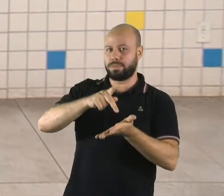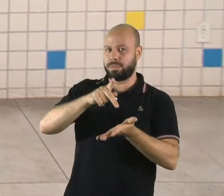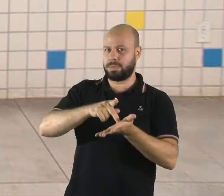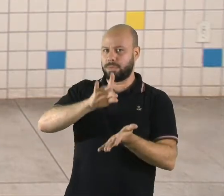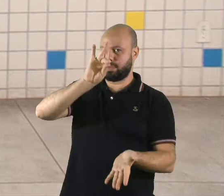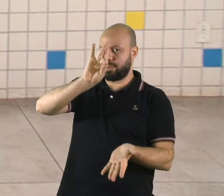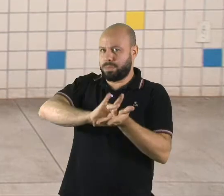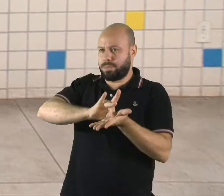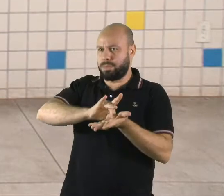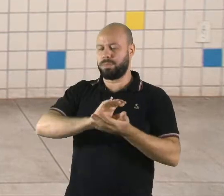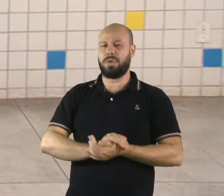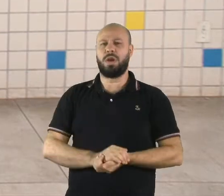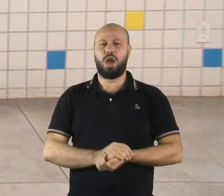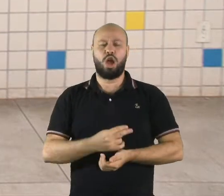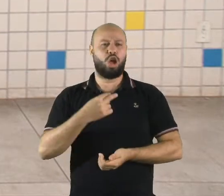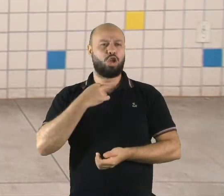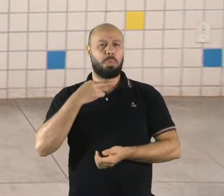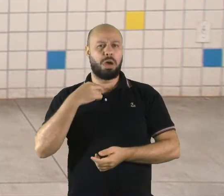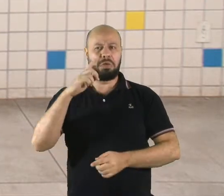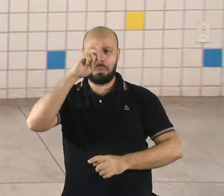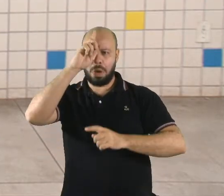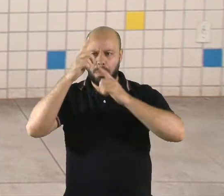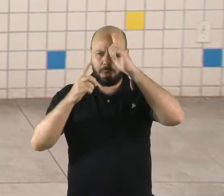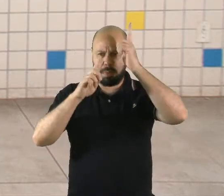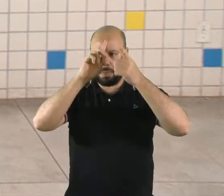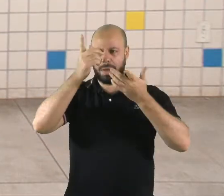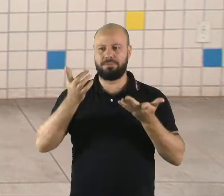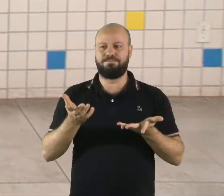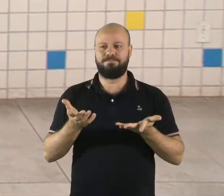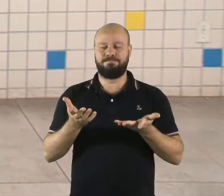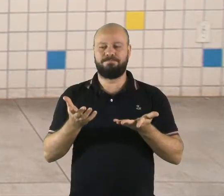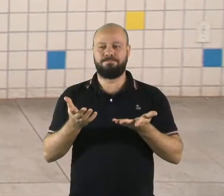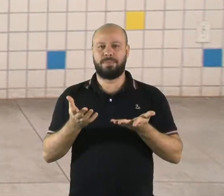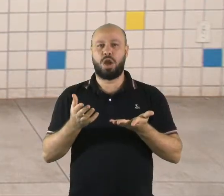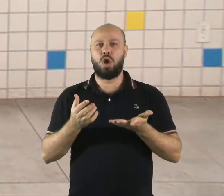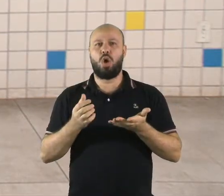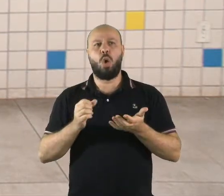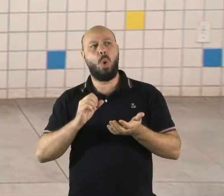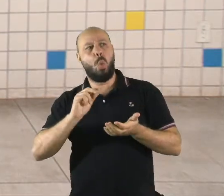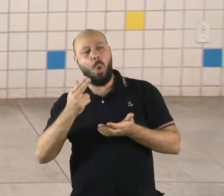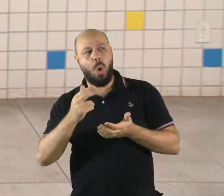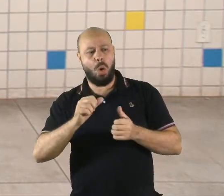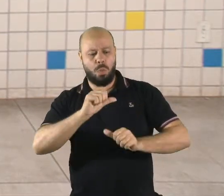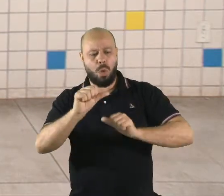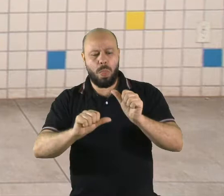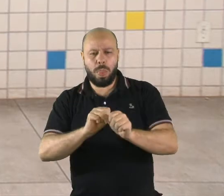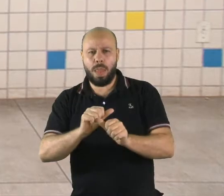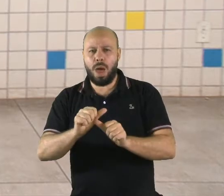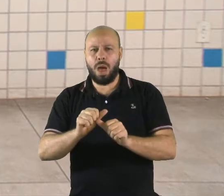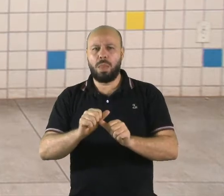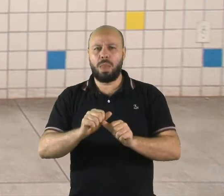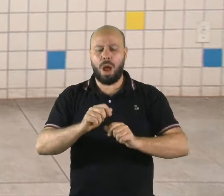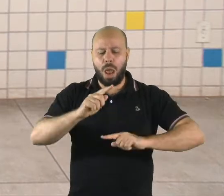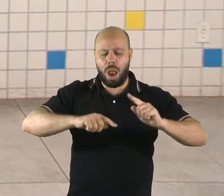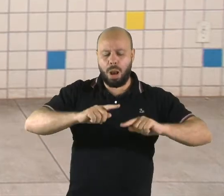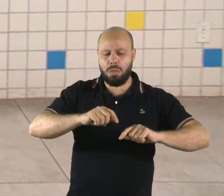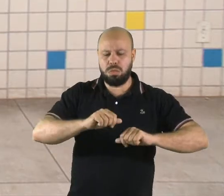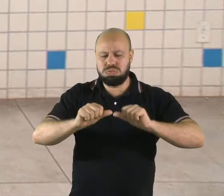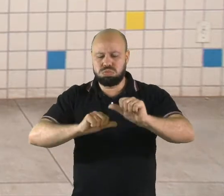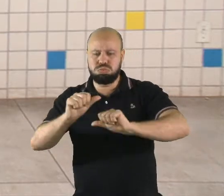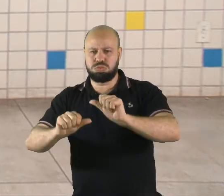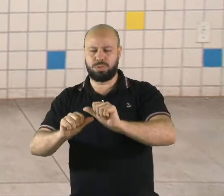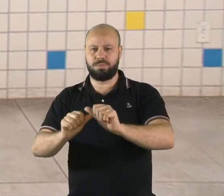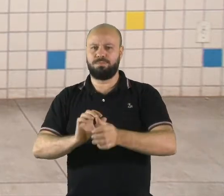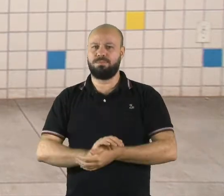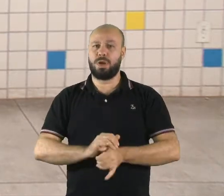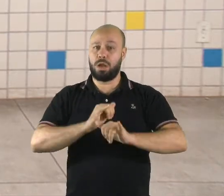verídica. Eu não posso inventar ou mudar alguns dados da minha informação. Lembre-se